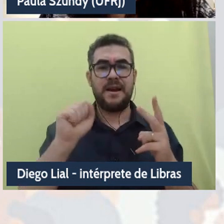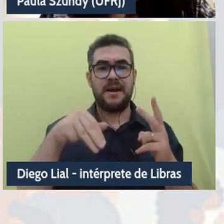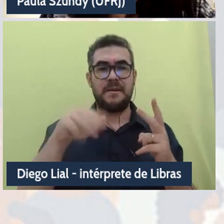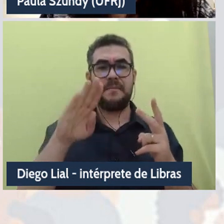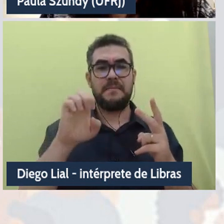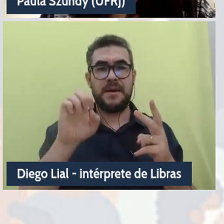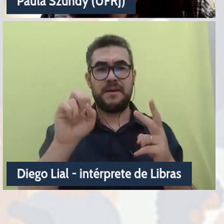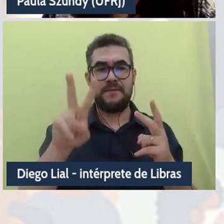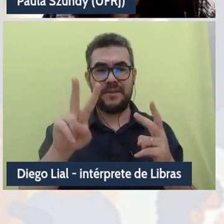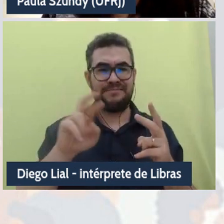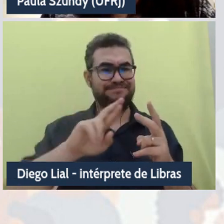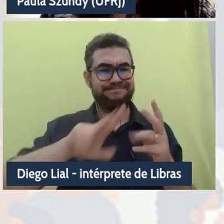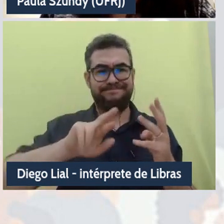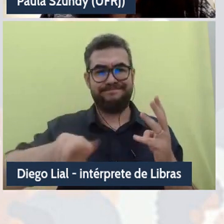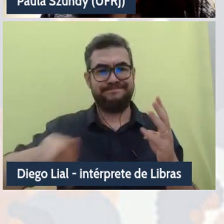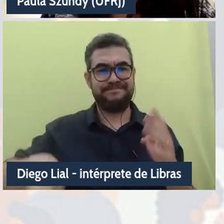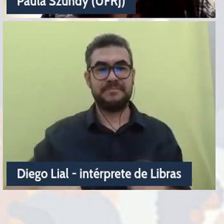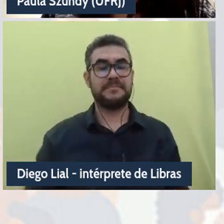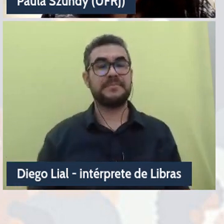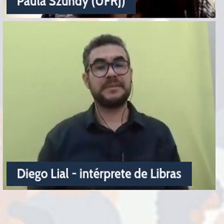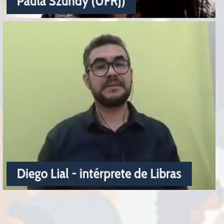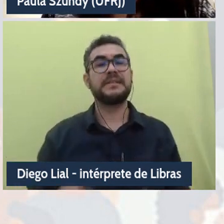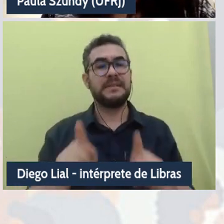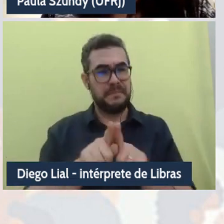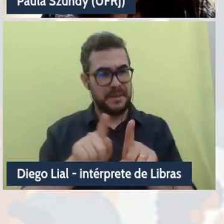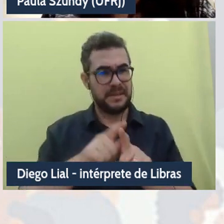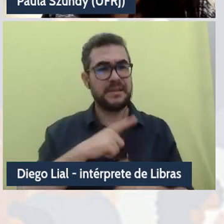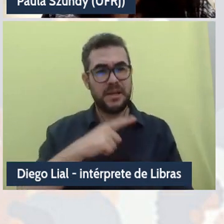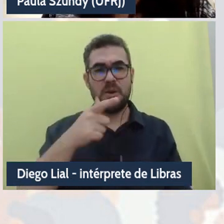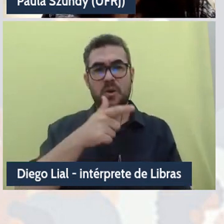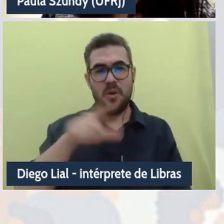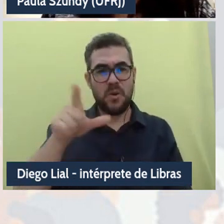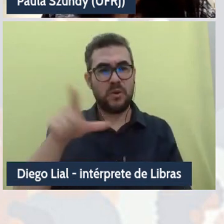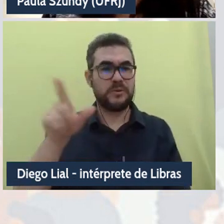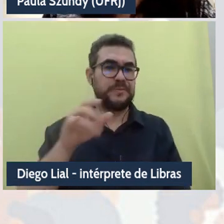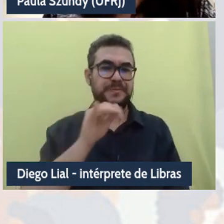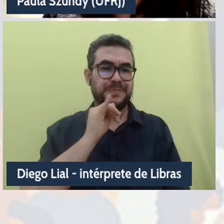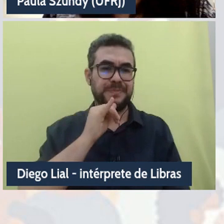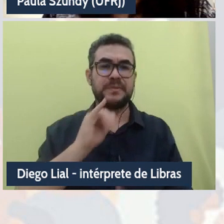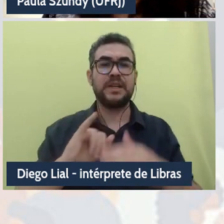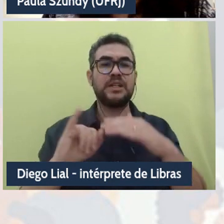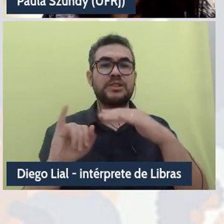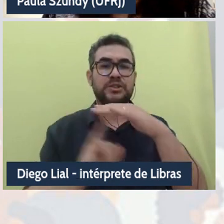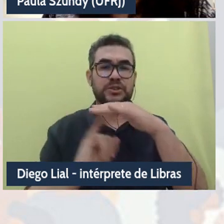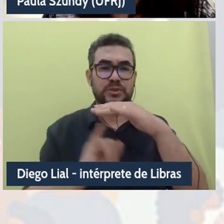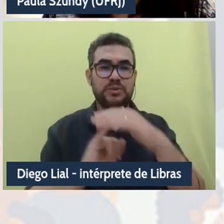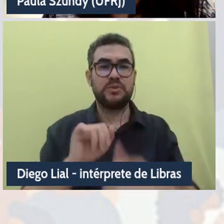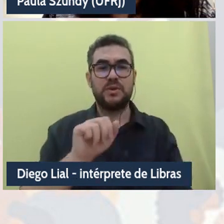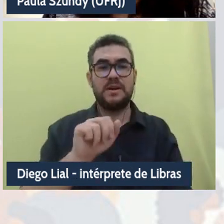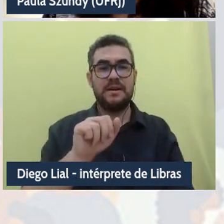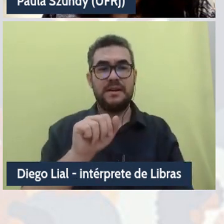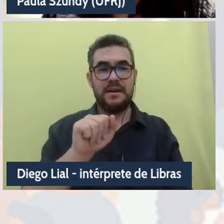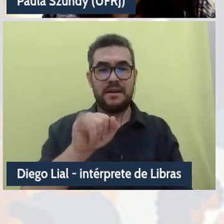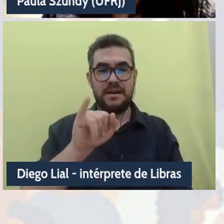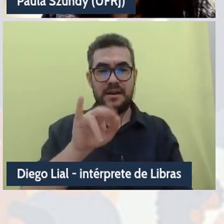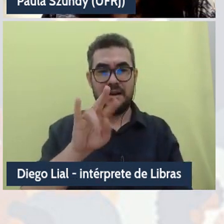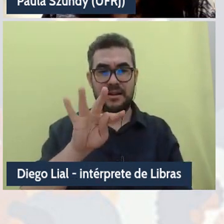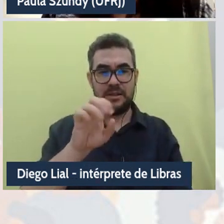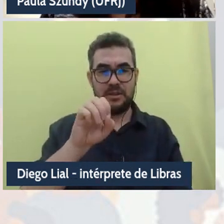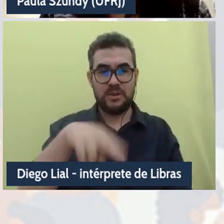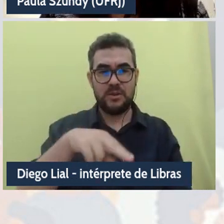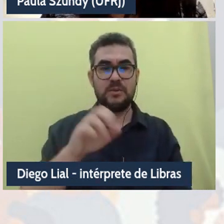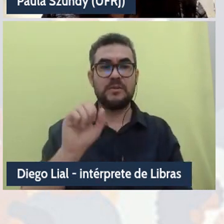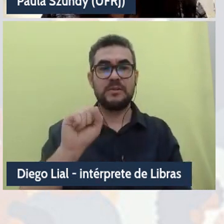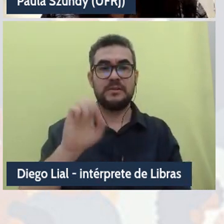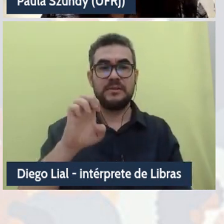British Council, né, o Instituto Ayrton Senna, todos pela educação, enfim, que estão